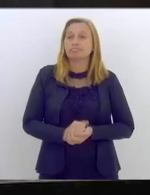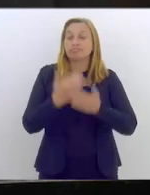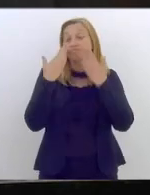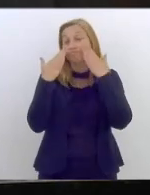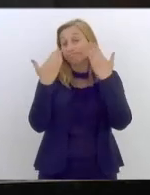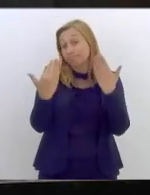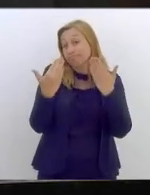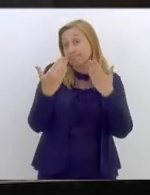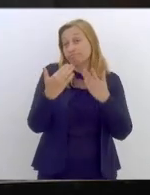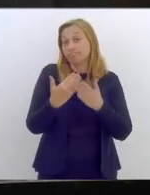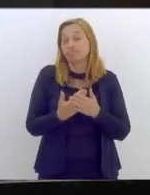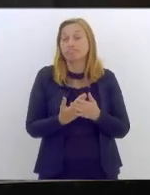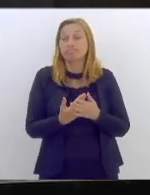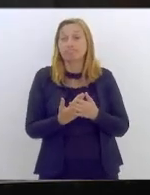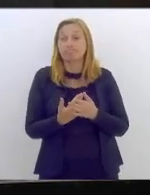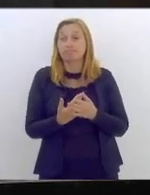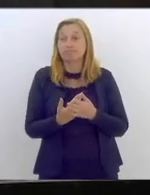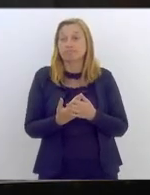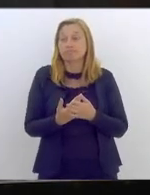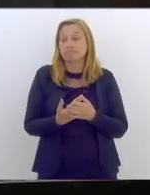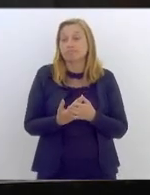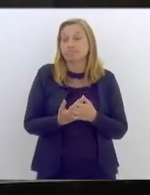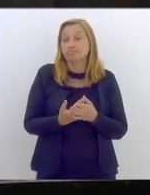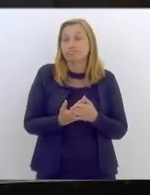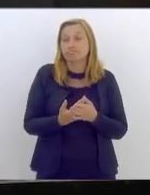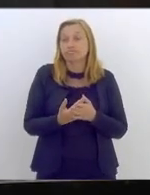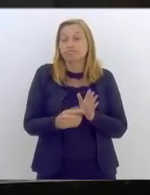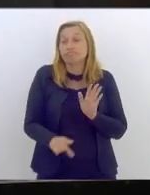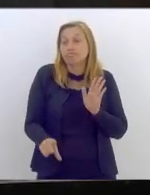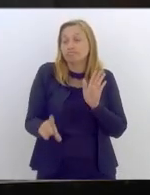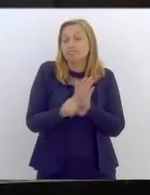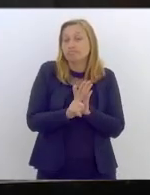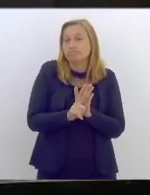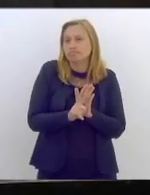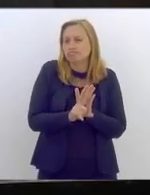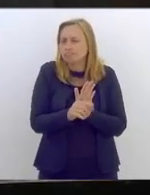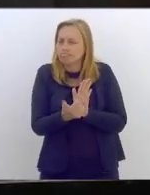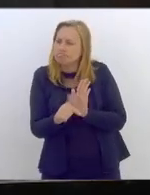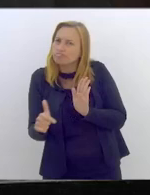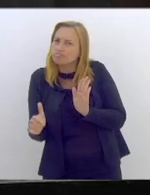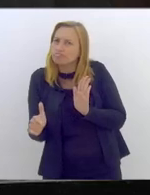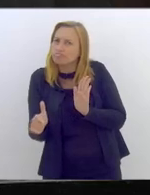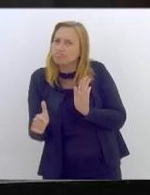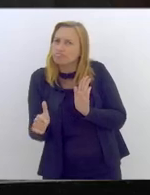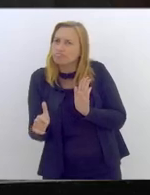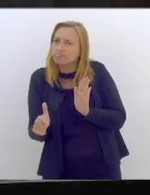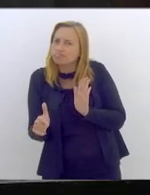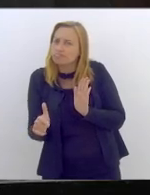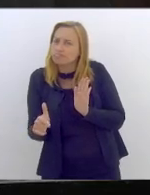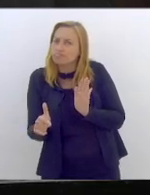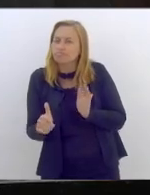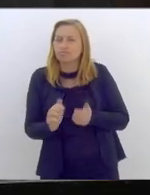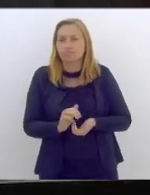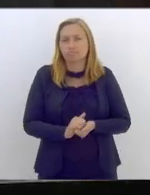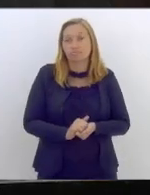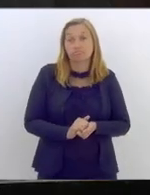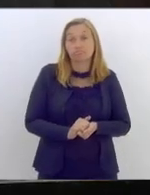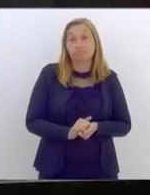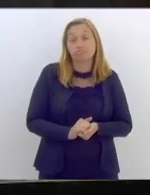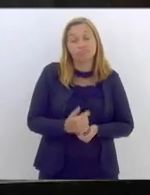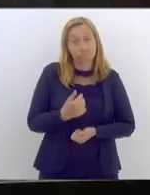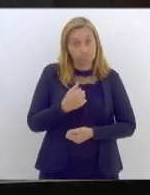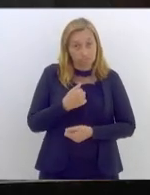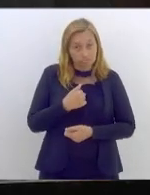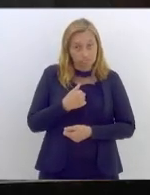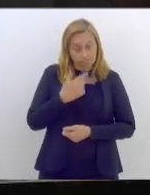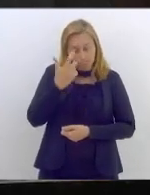apresentar um dispositivo como a lei não existisse. Como a lei não existisse. Para dizer, eu